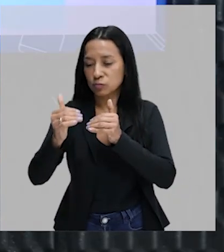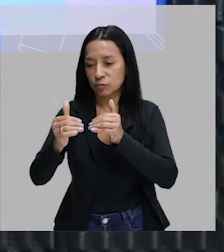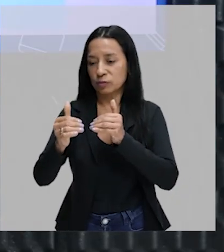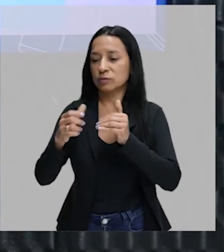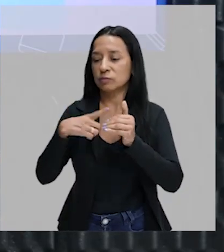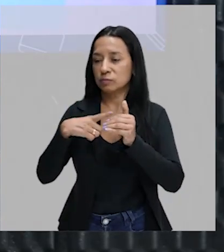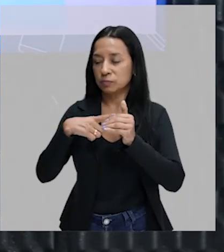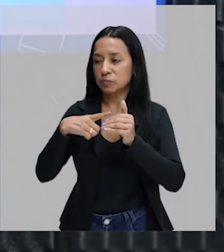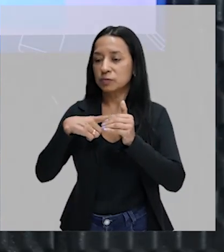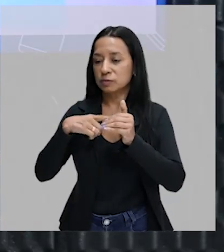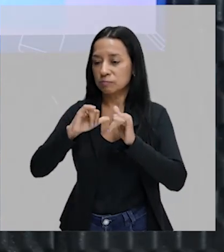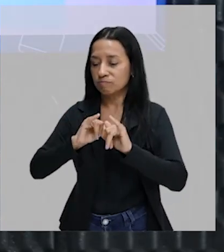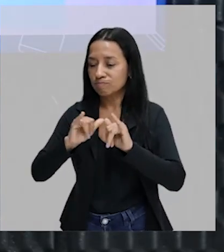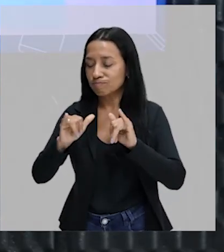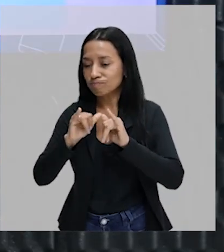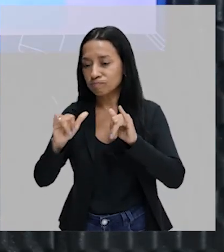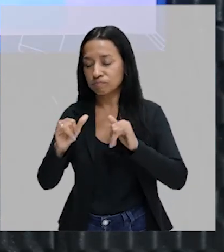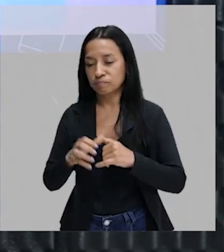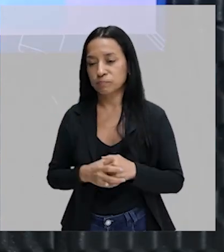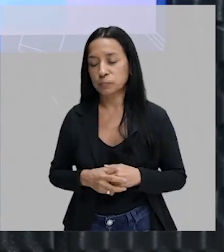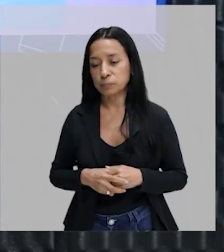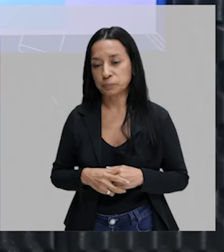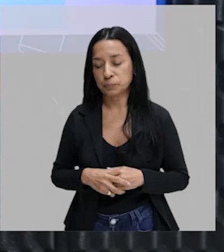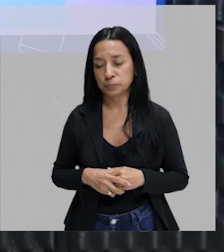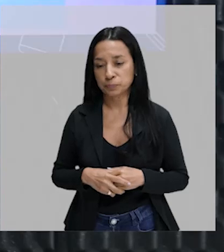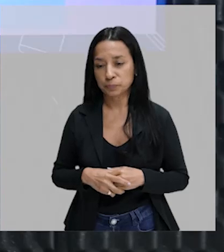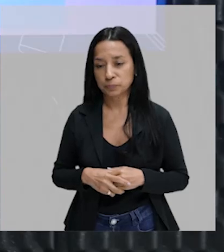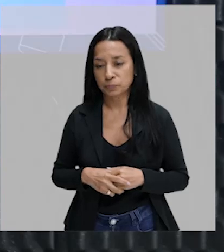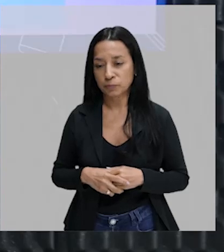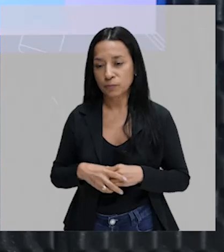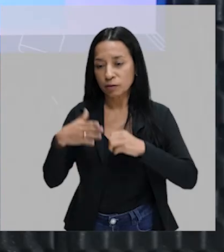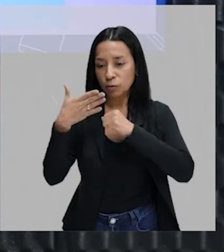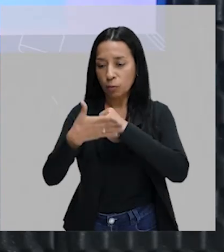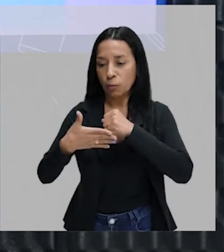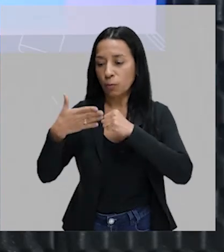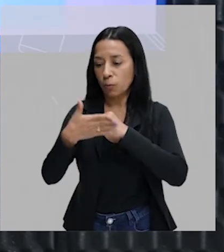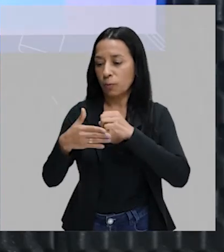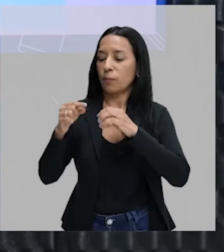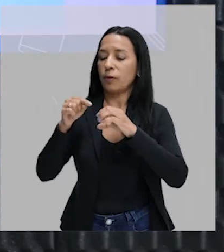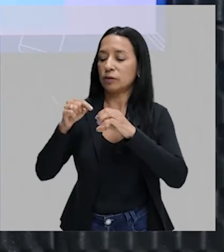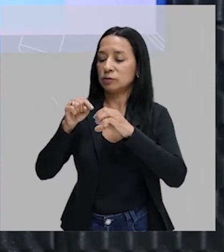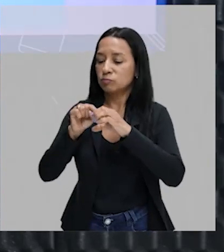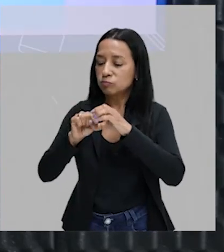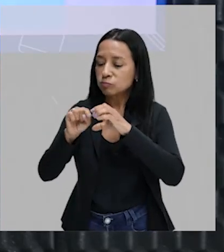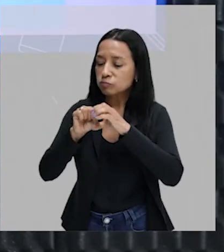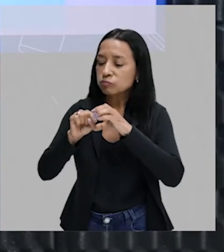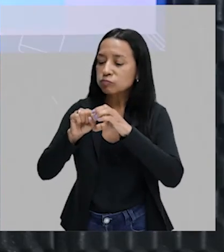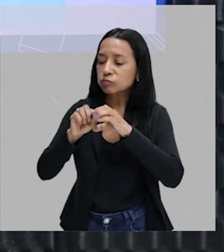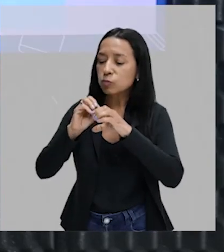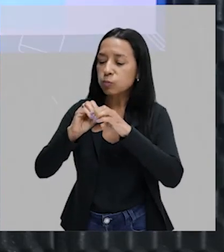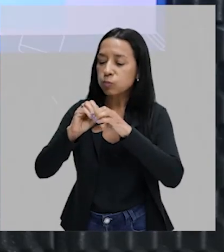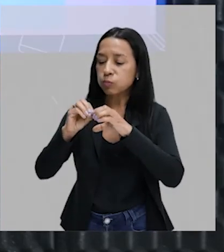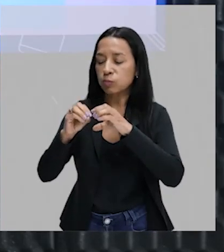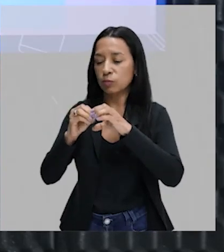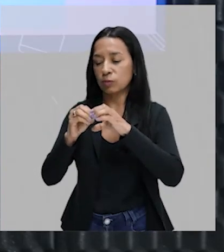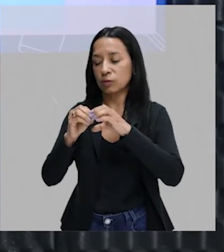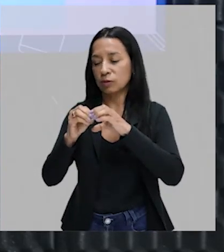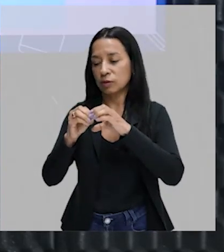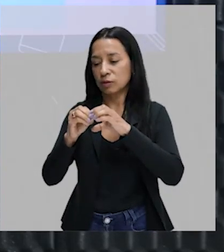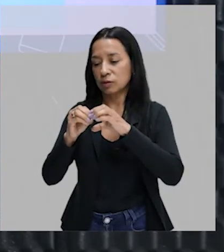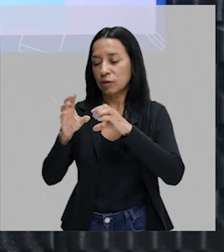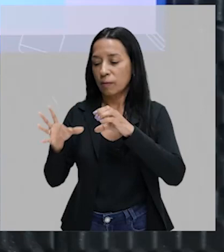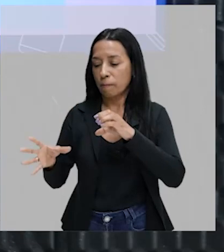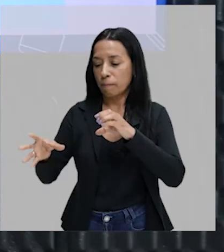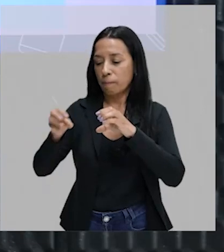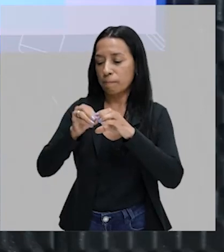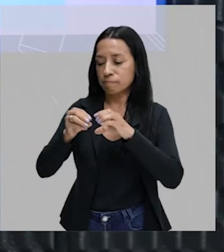na molécula do RNA mensageiro. Então, com base na molécula do RNA mensageiro, o ribossomo vai